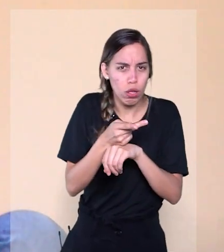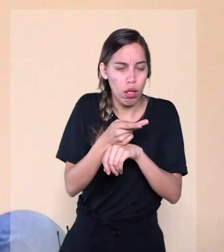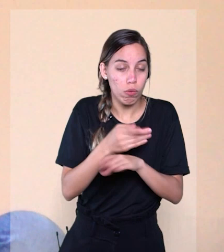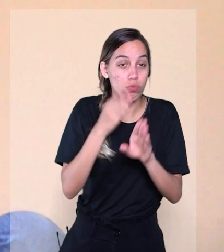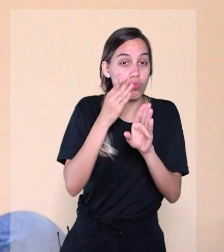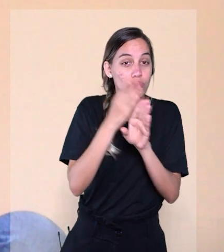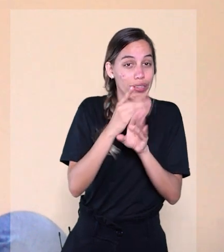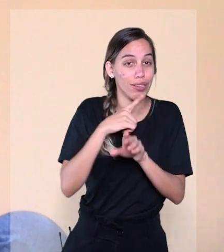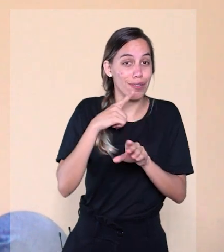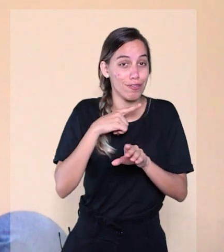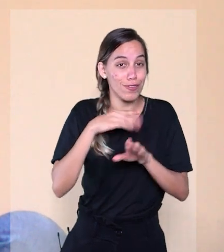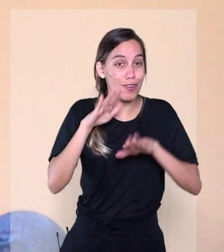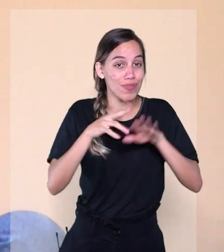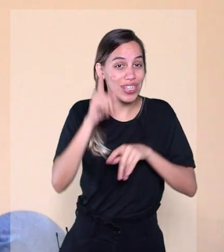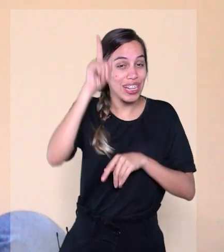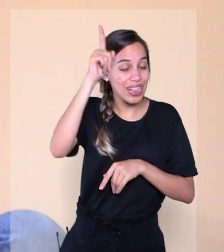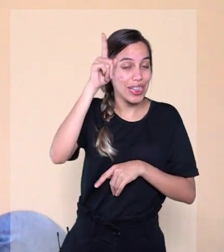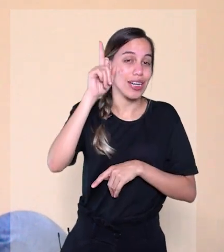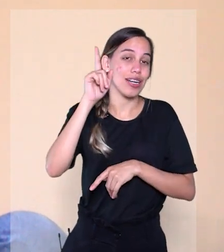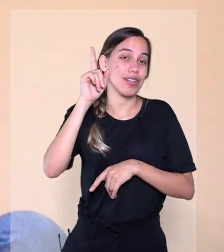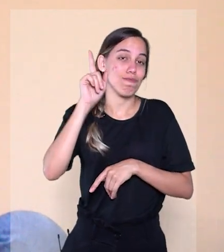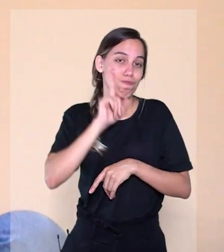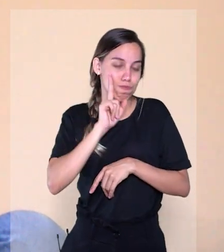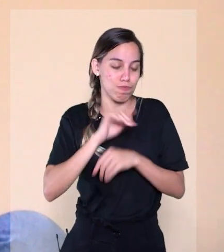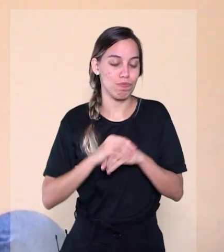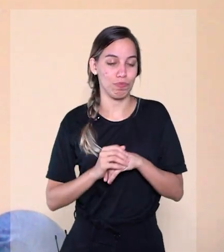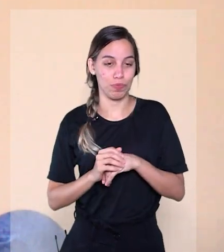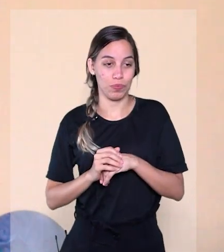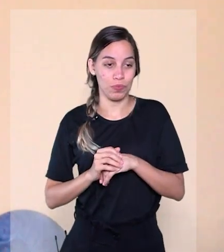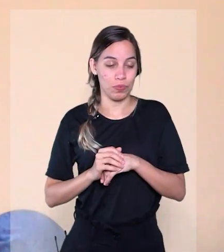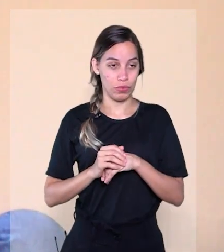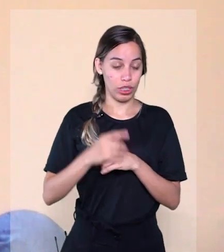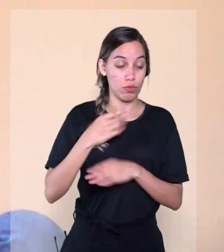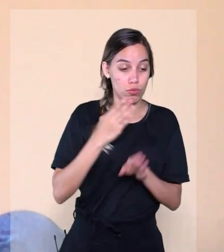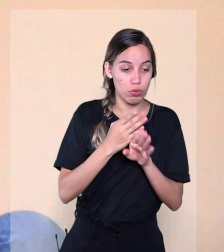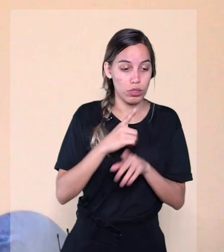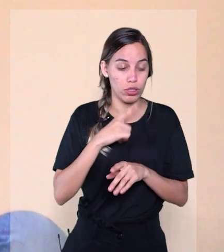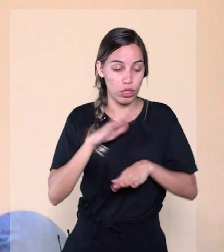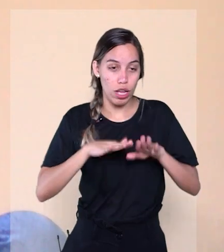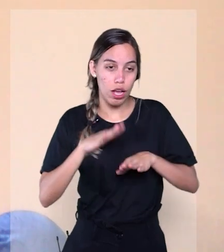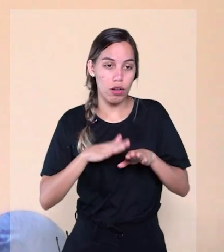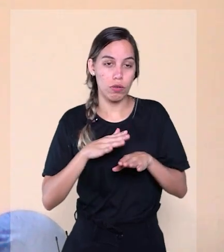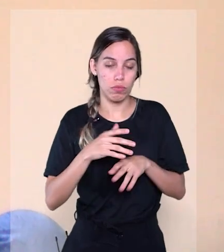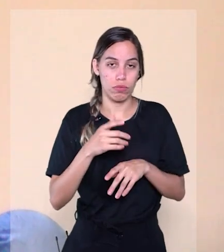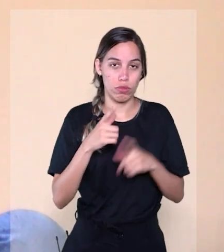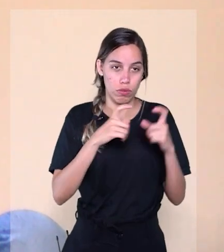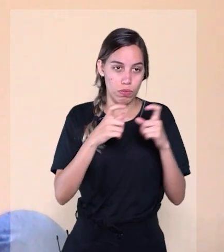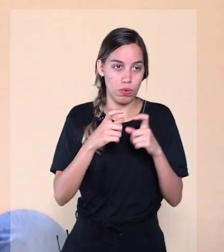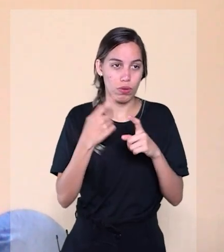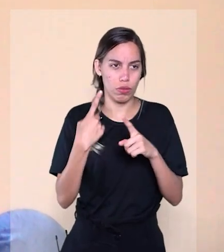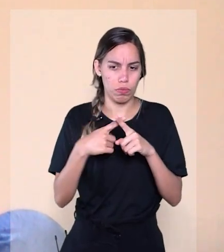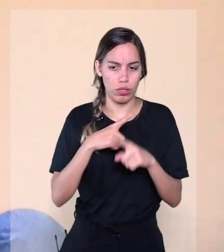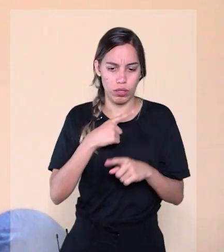York. Então, eu fui tentar descobrir se eu tinha as fotos, consegui algumas... Eu consegui 2 fotos com amigos, que eu sabia